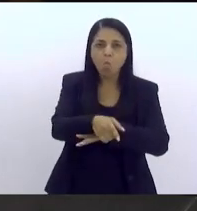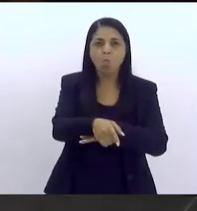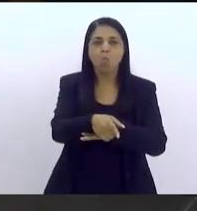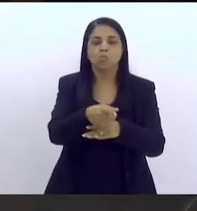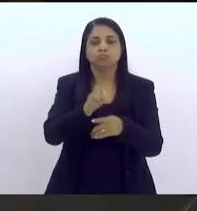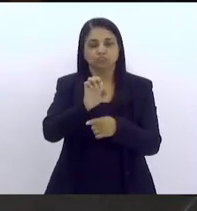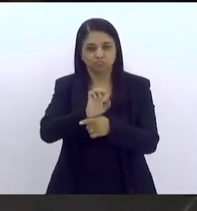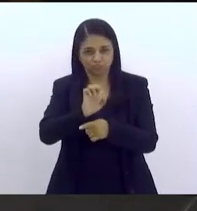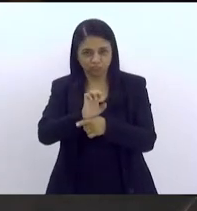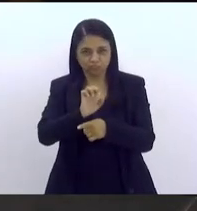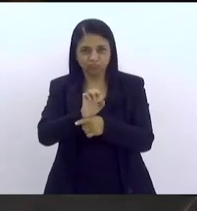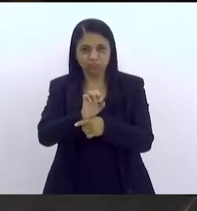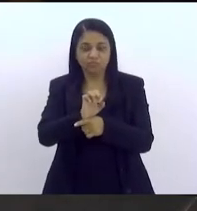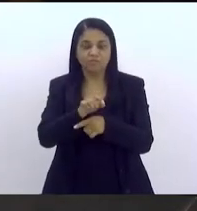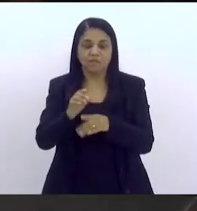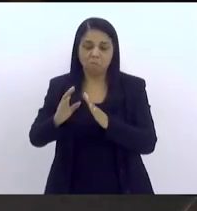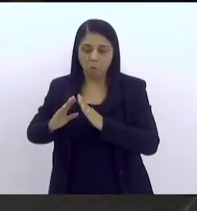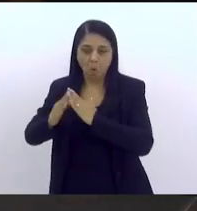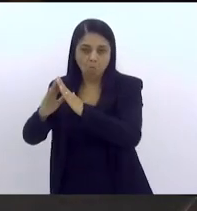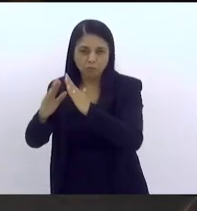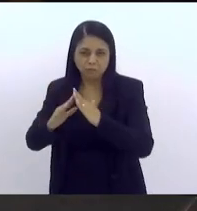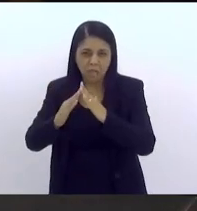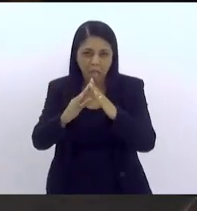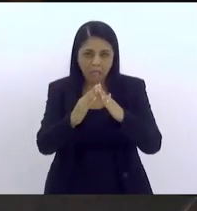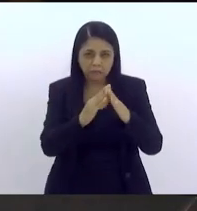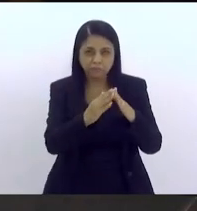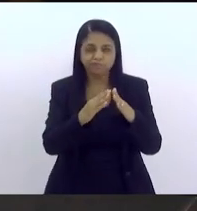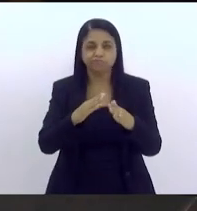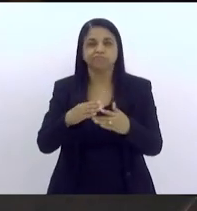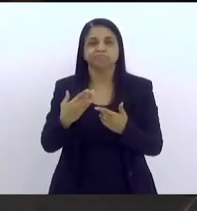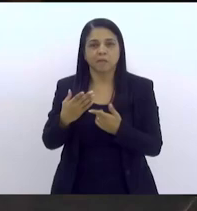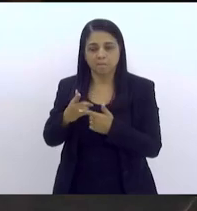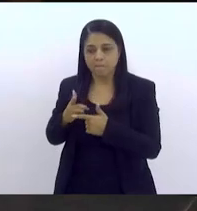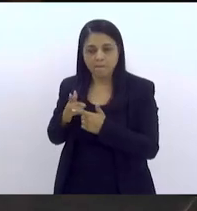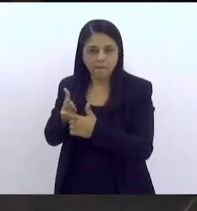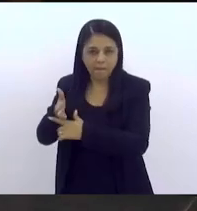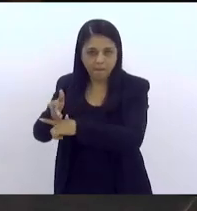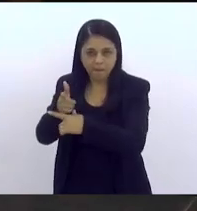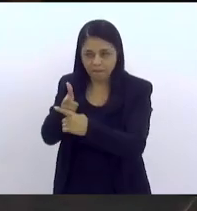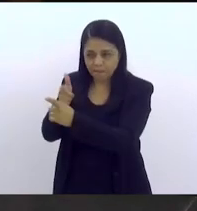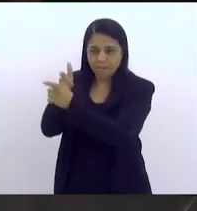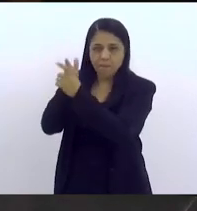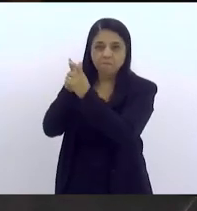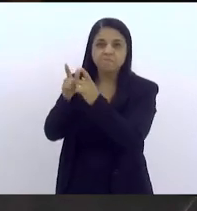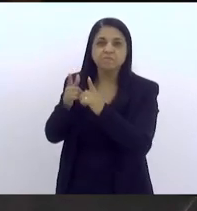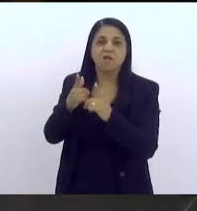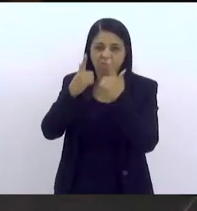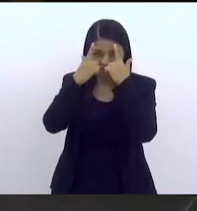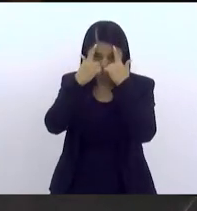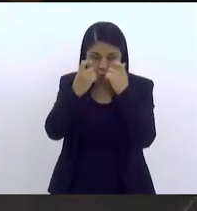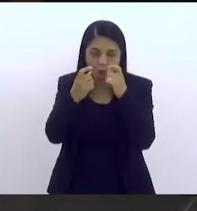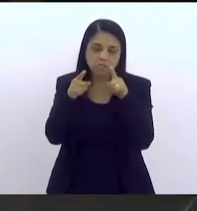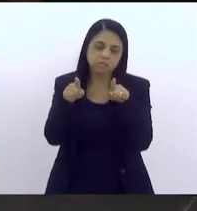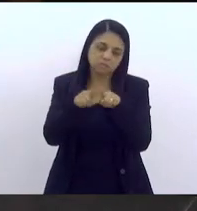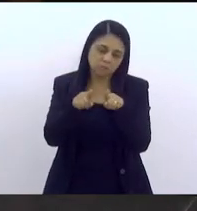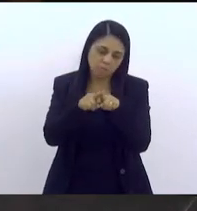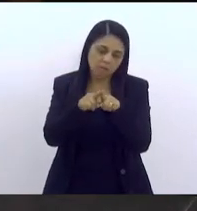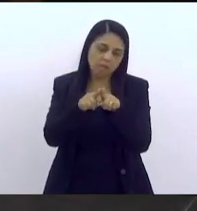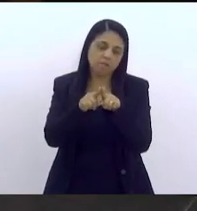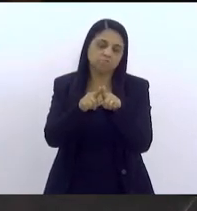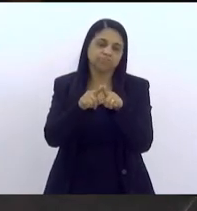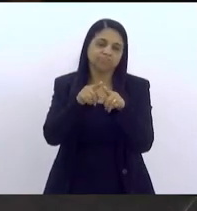uma operação na comunidade isso também é uma forma de violência a escola como